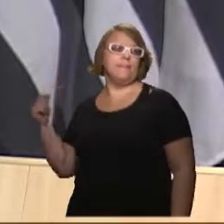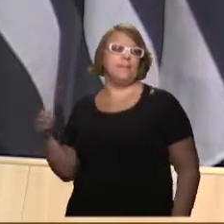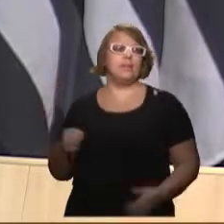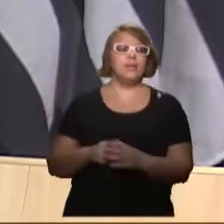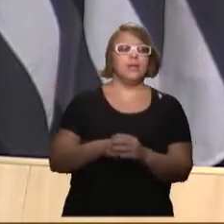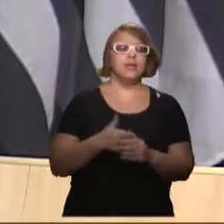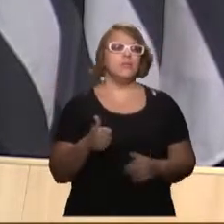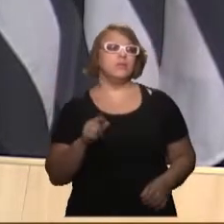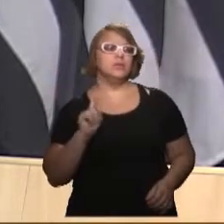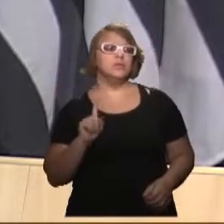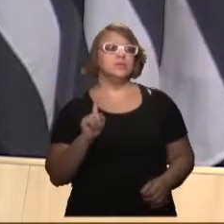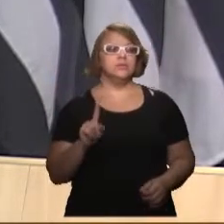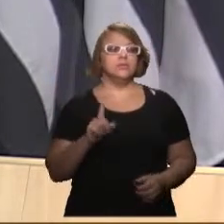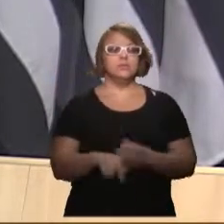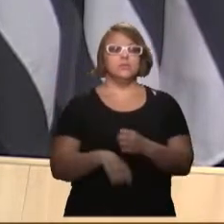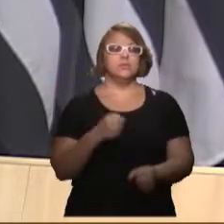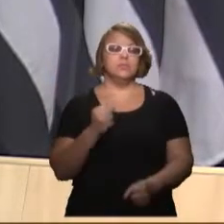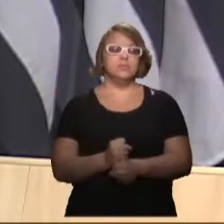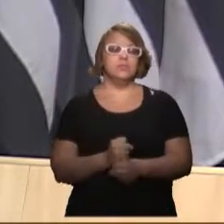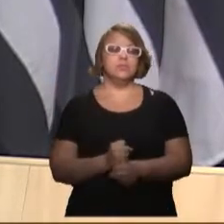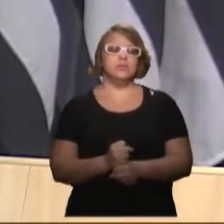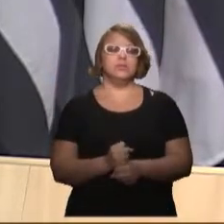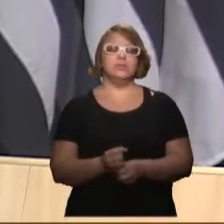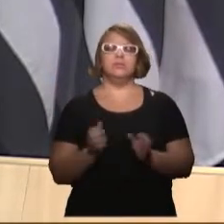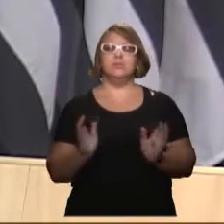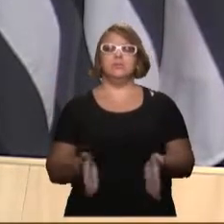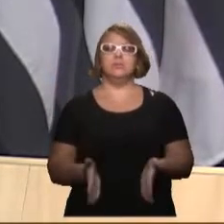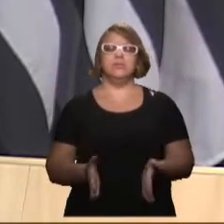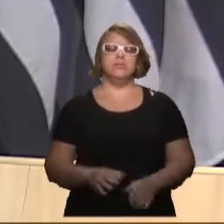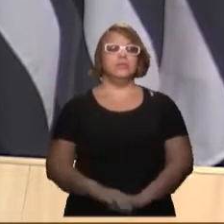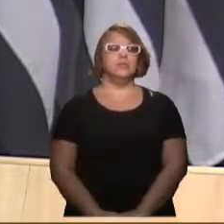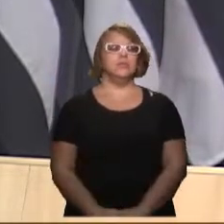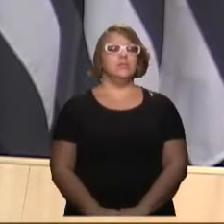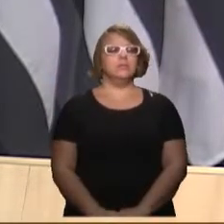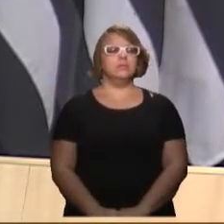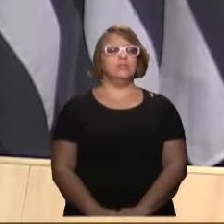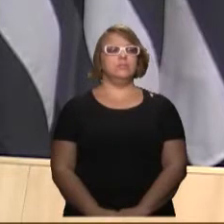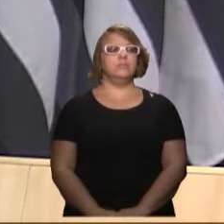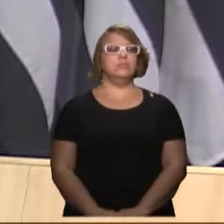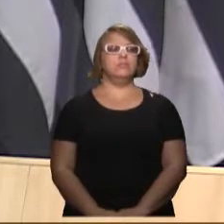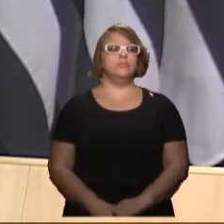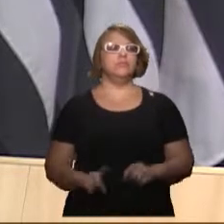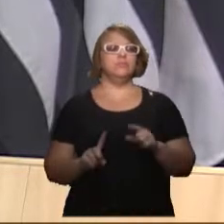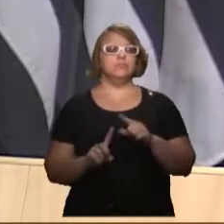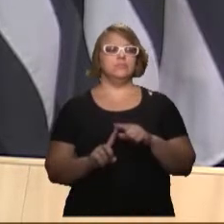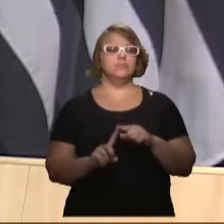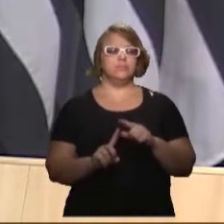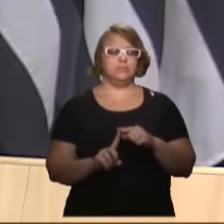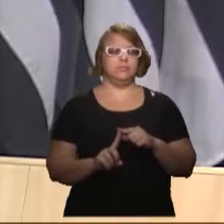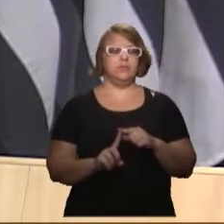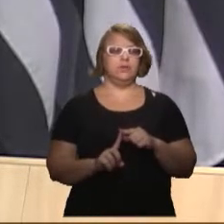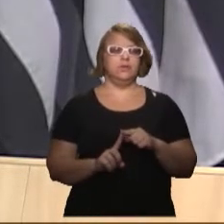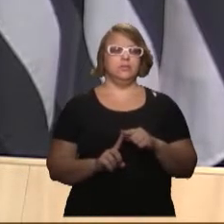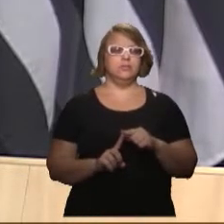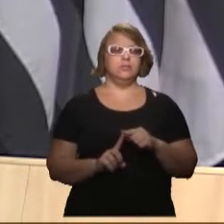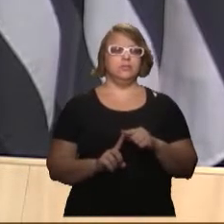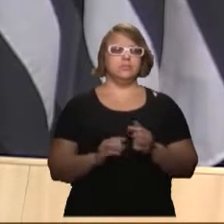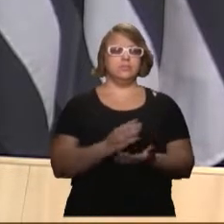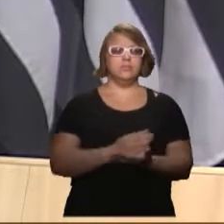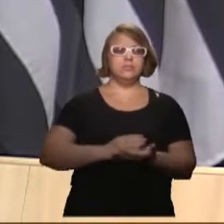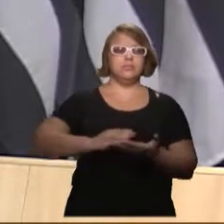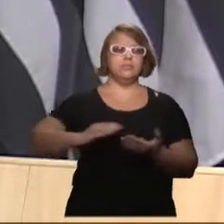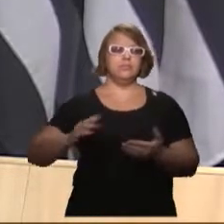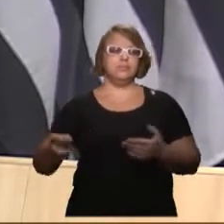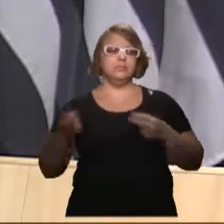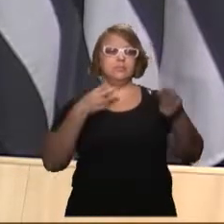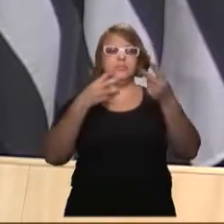projeto foi apresentado aqui na Câmara Municipal. Então acho que o item primeiro continua a discussão do projeto, que eu pedi a